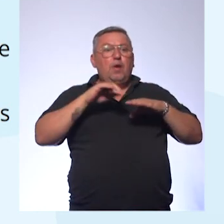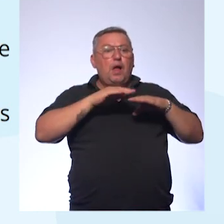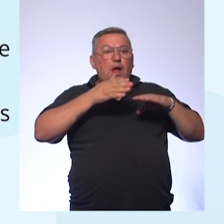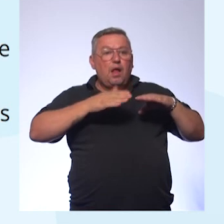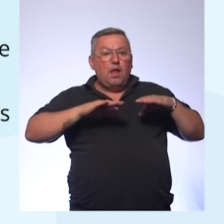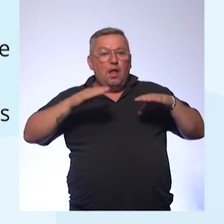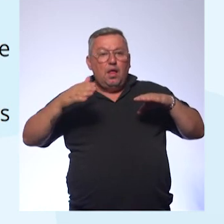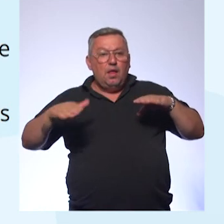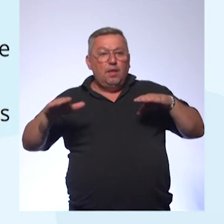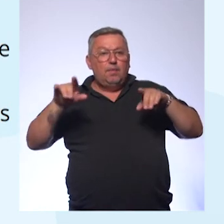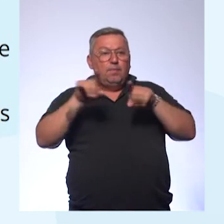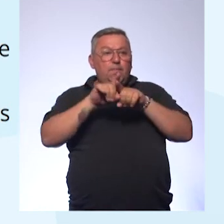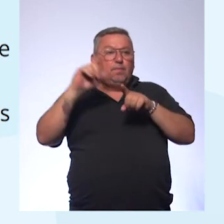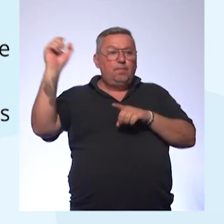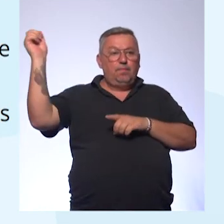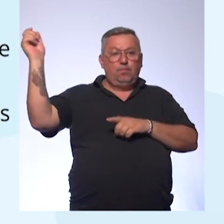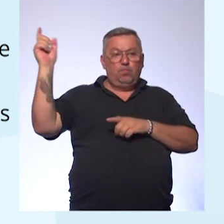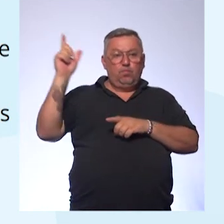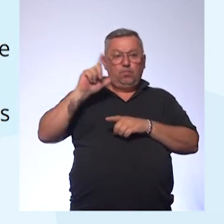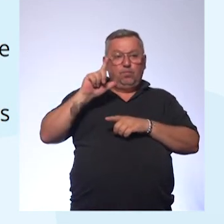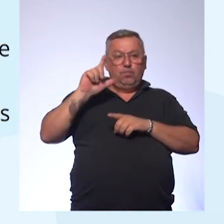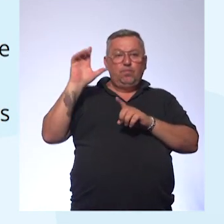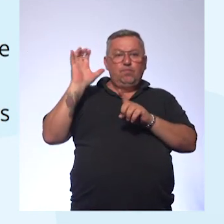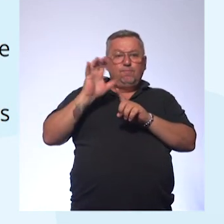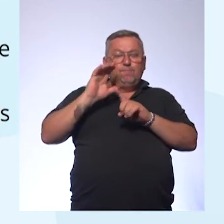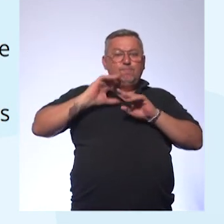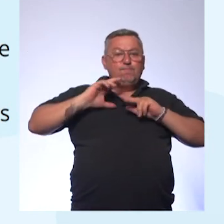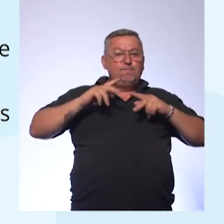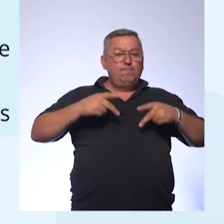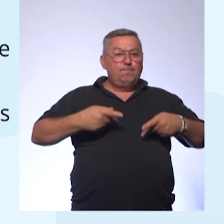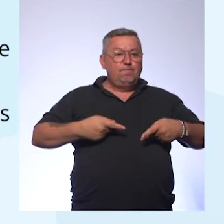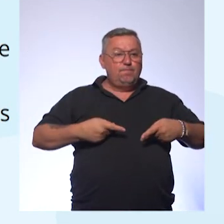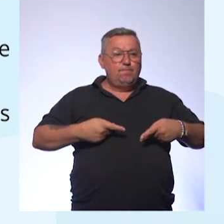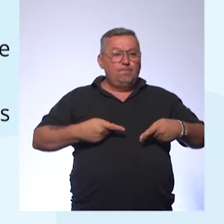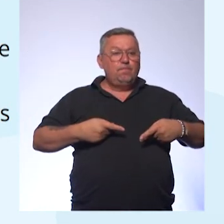Bom, tem do 8º A lá do professor Celso Francisco, né?